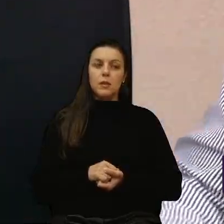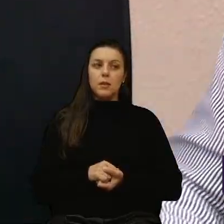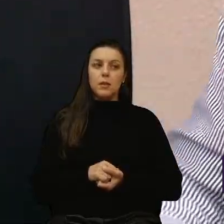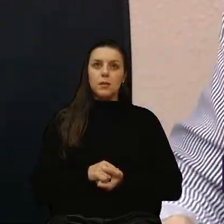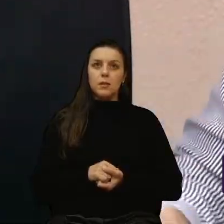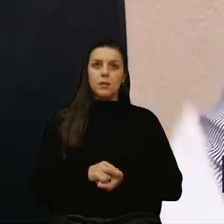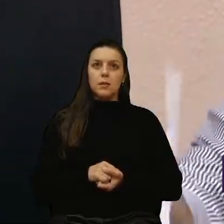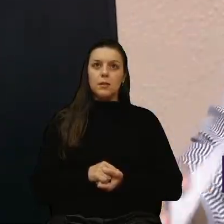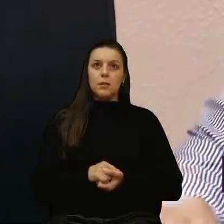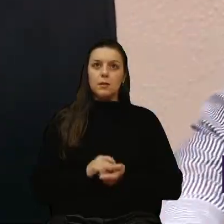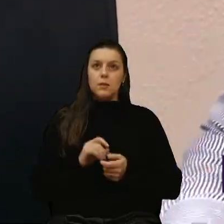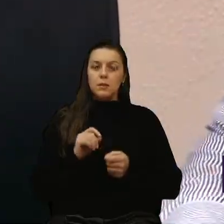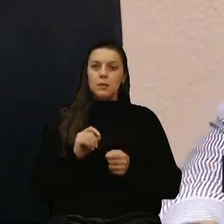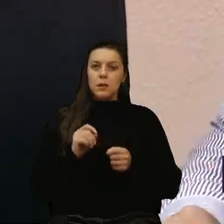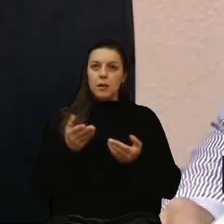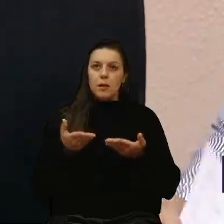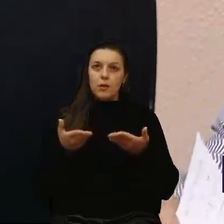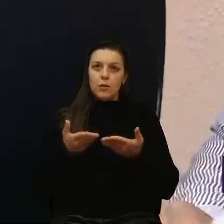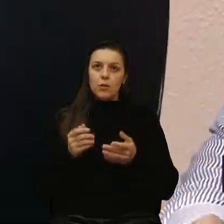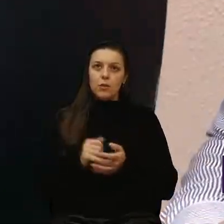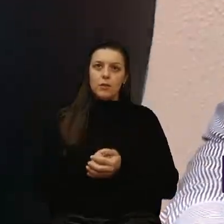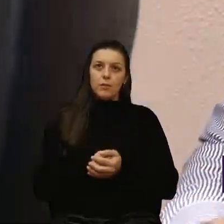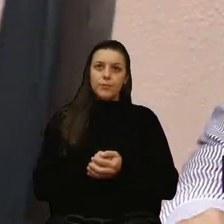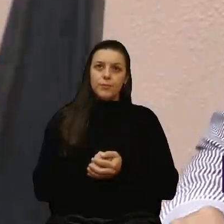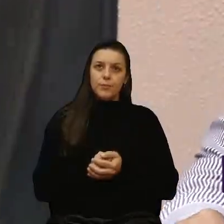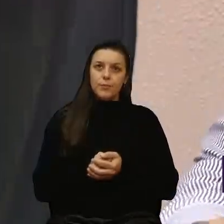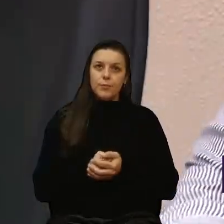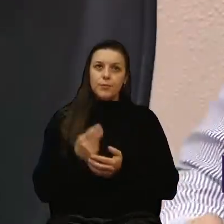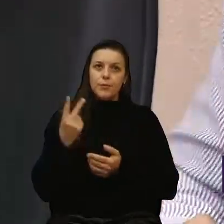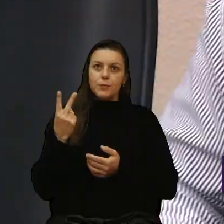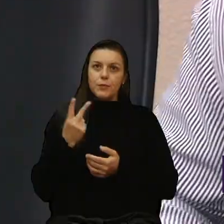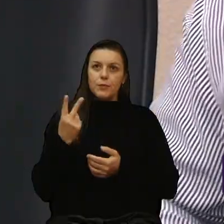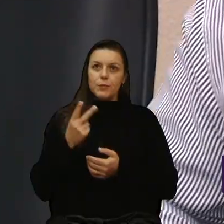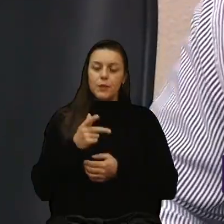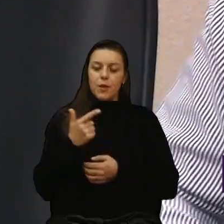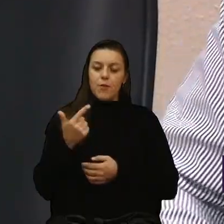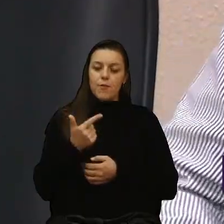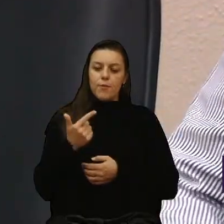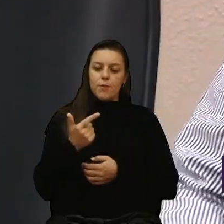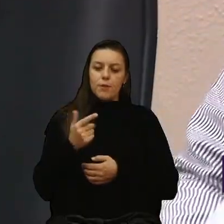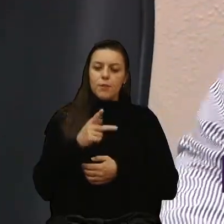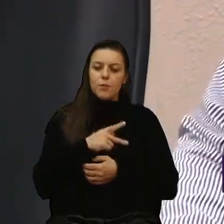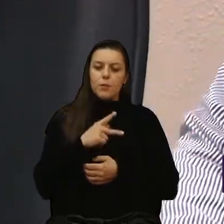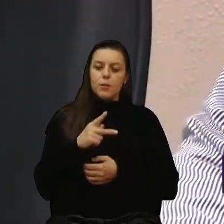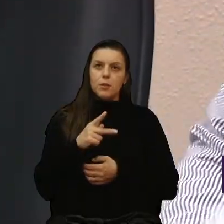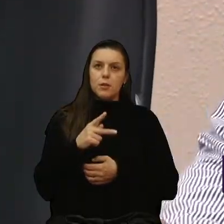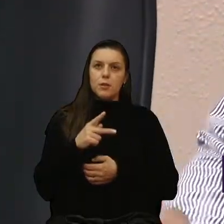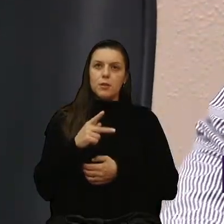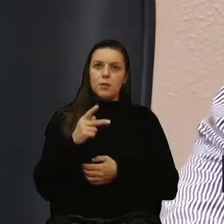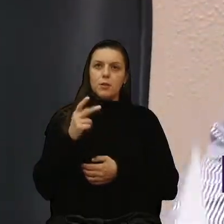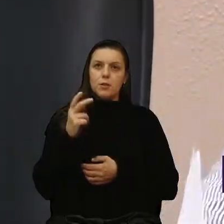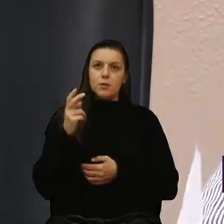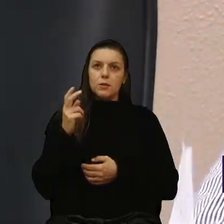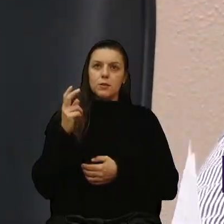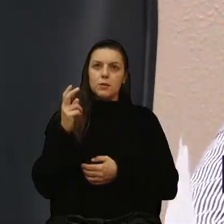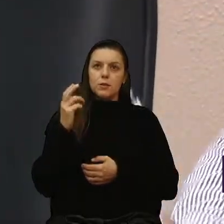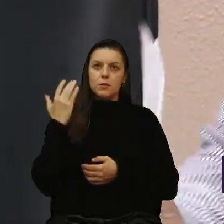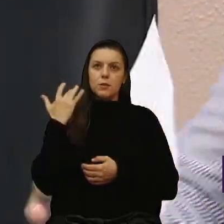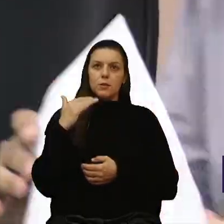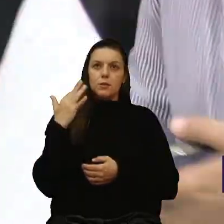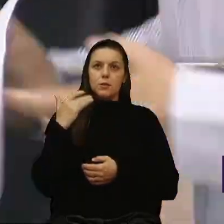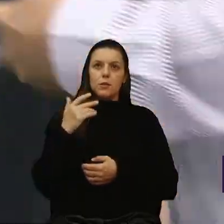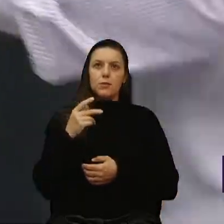Eu passo os trabalhos à segunda vice-presidente da mesa, a vereadora Andressa Marques, para que eu possa me